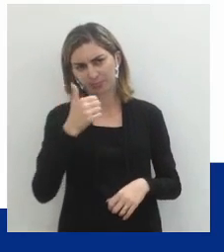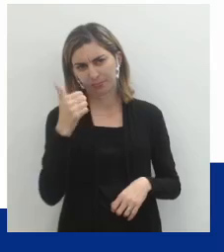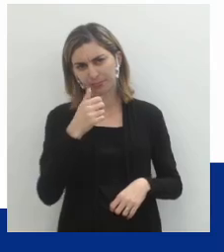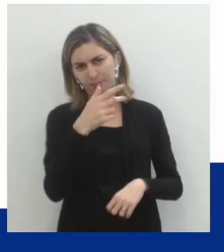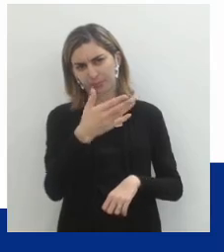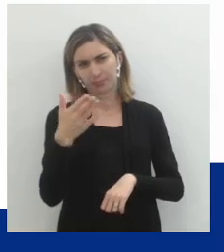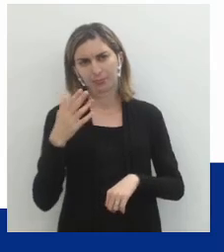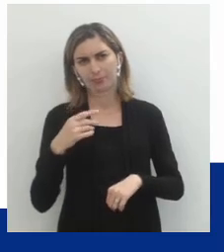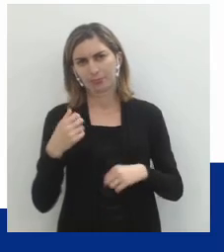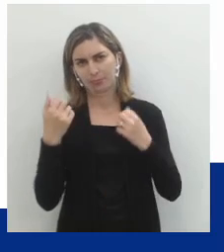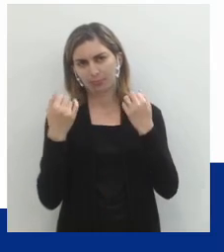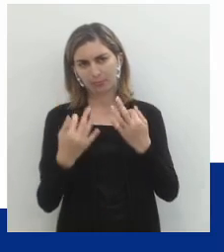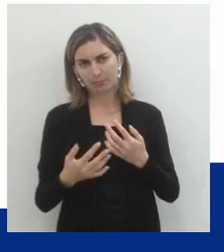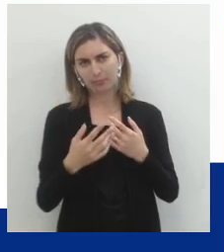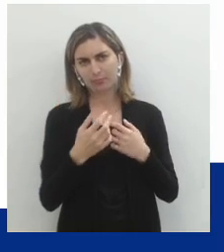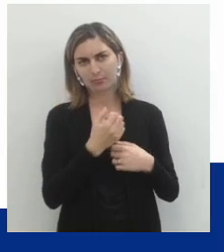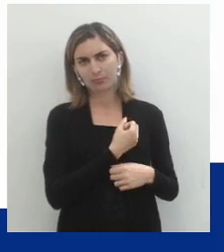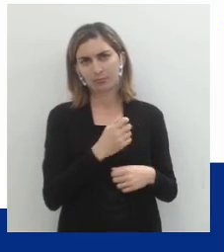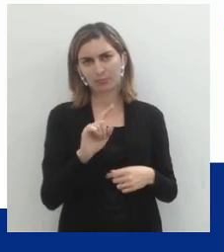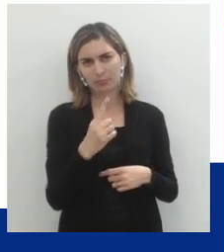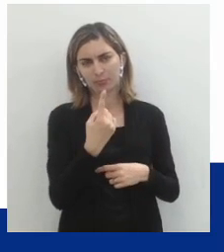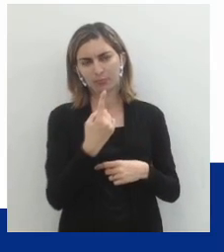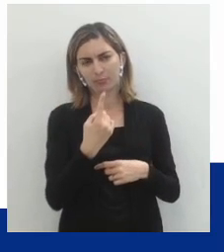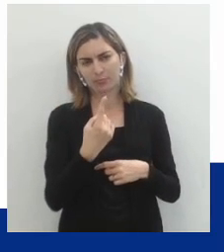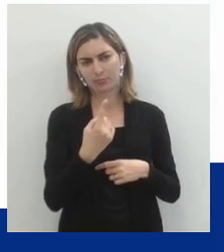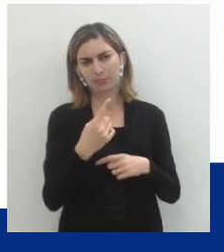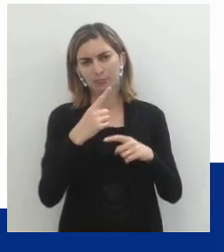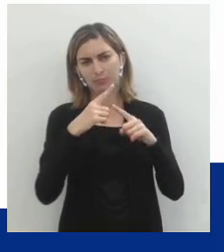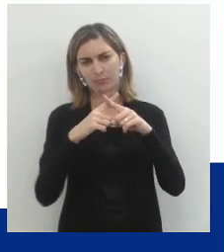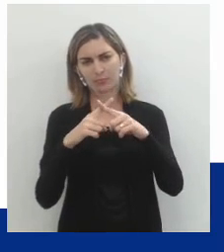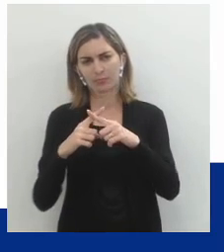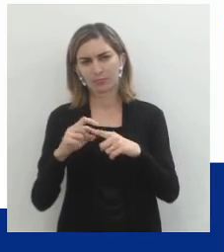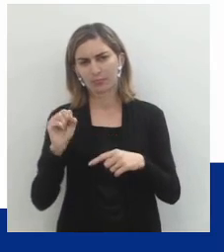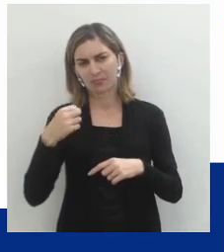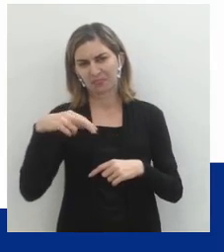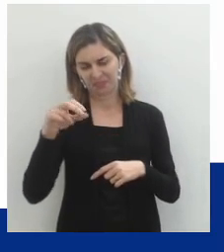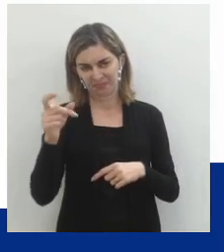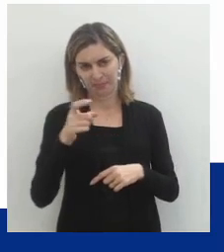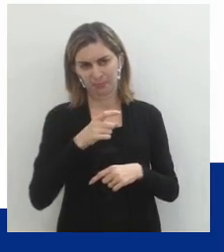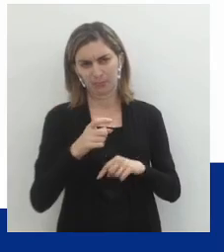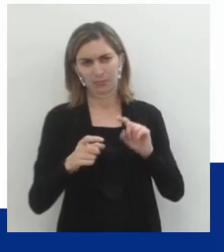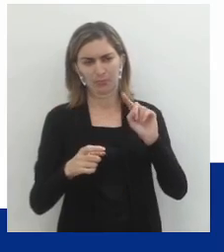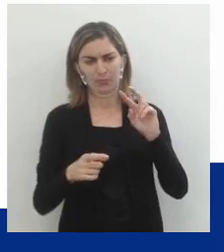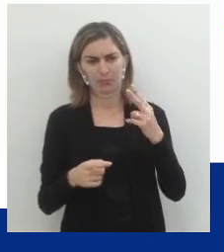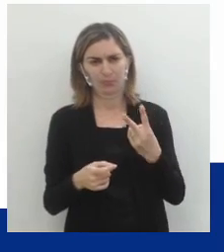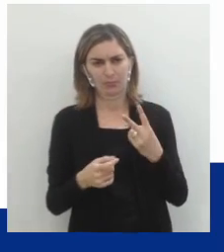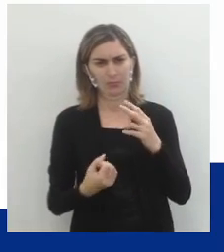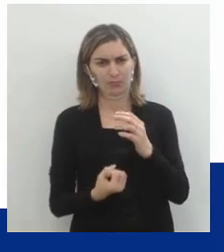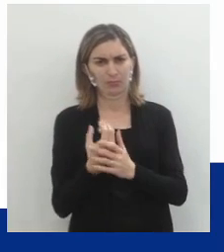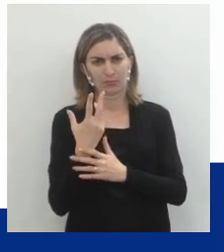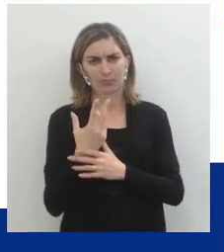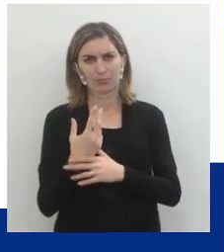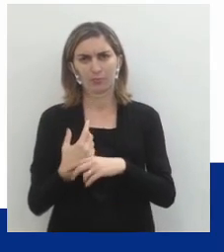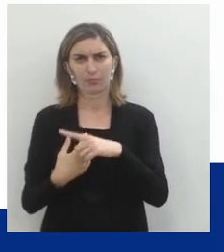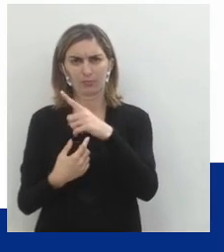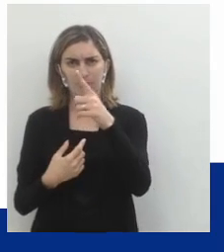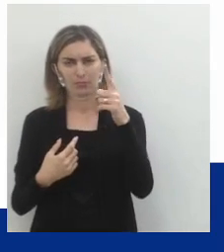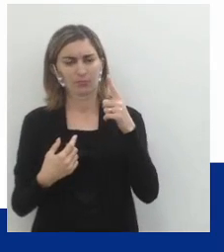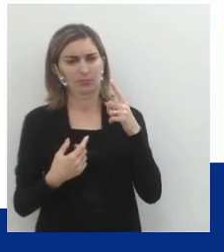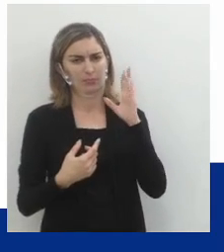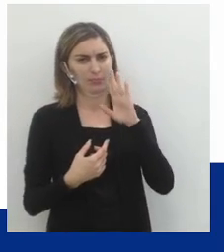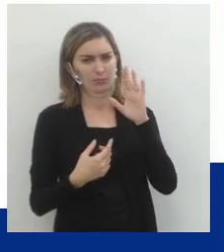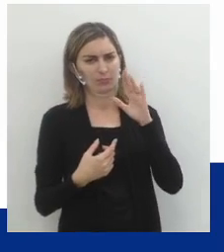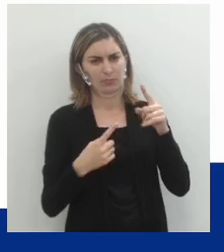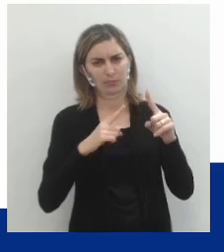aqui que eu tratei com vocês, o número 1 multiplica o seno de x. Já na segunda, o número 2 aparece. Olha que legal. Então eu